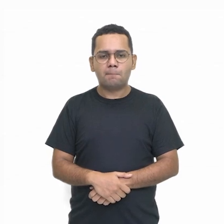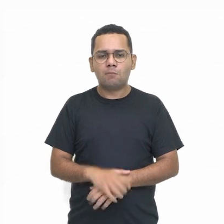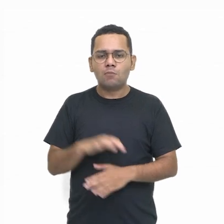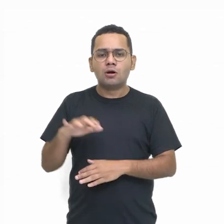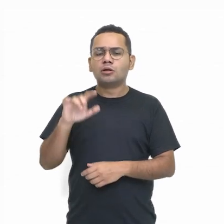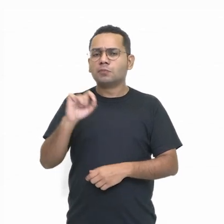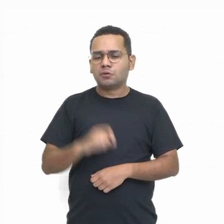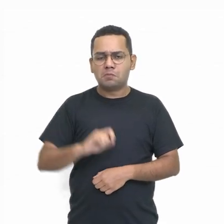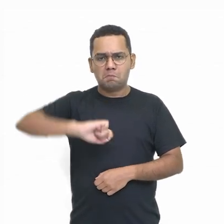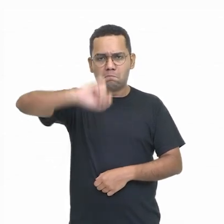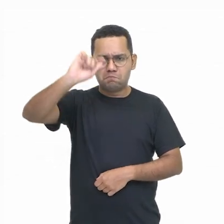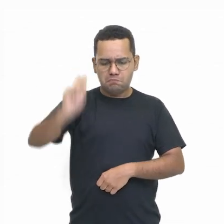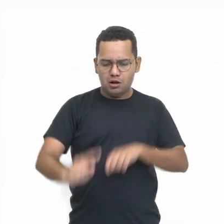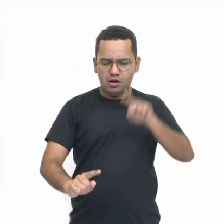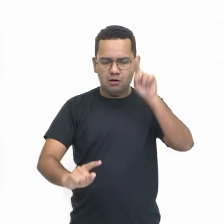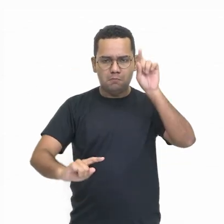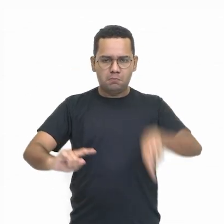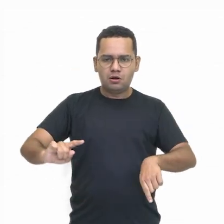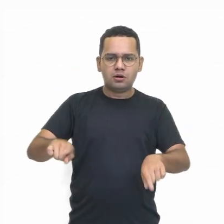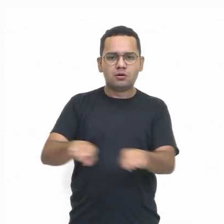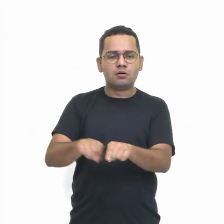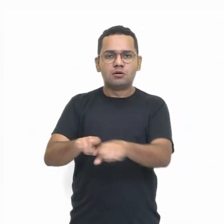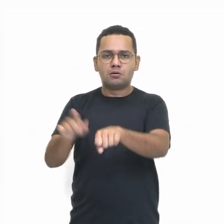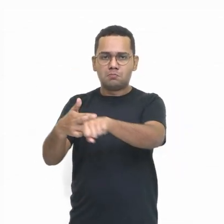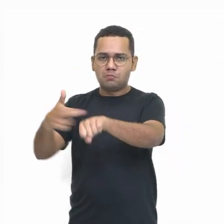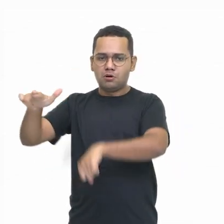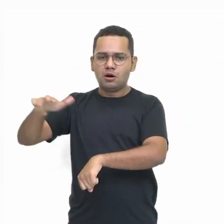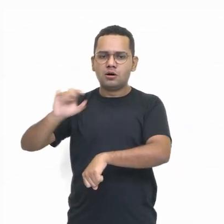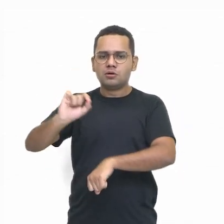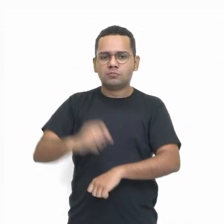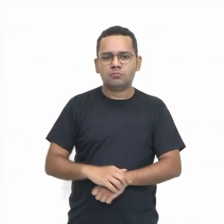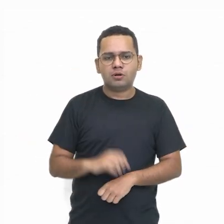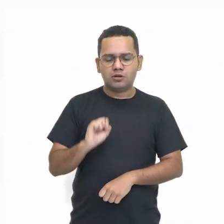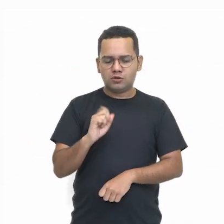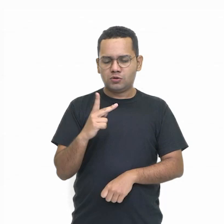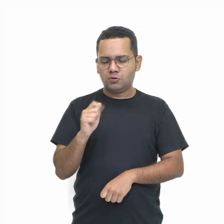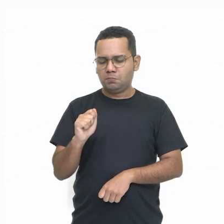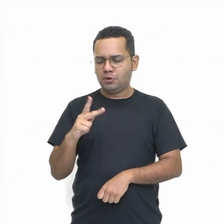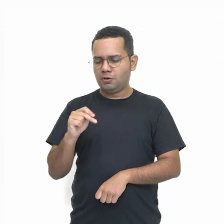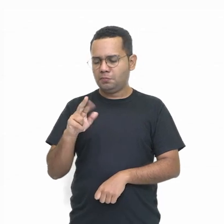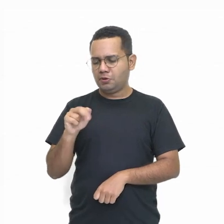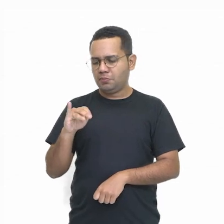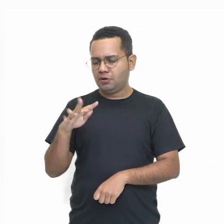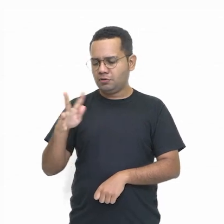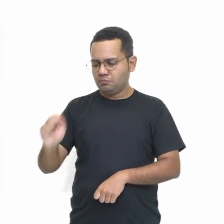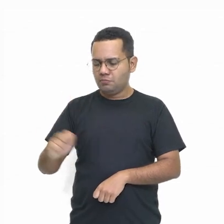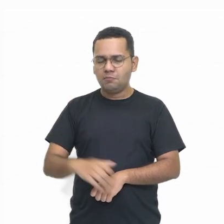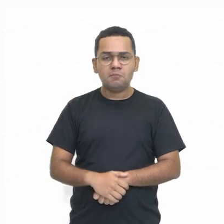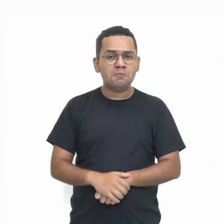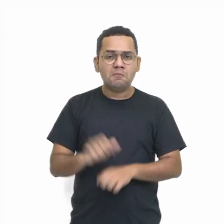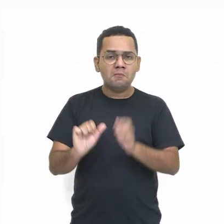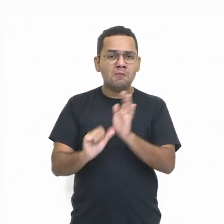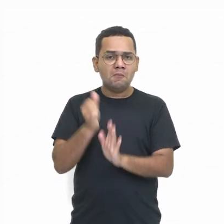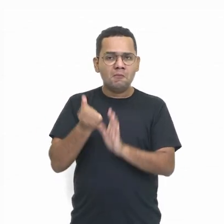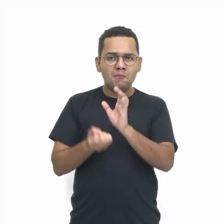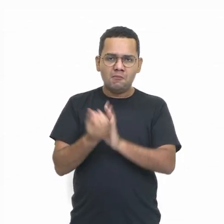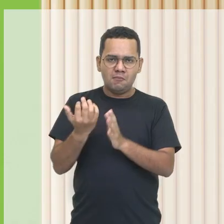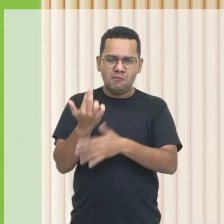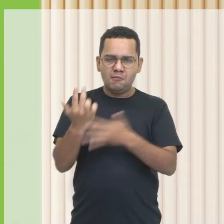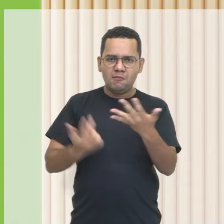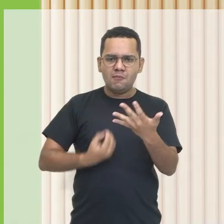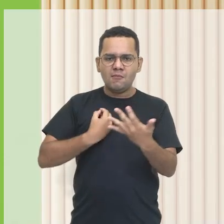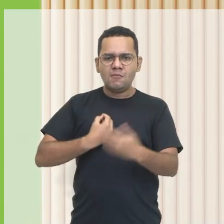de radiação ultravioleta, que teria formado uma sopa nutritiva, onde teria surgido a primeira estrutura orgânica. Então,